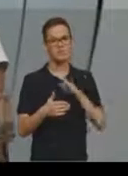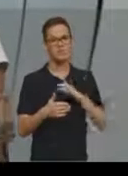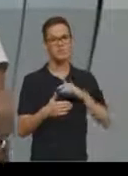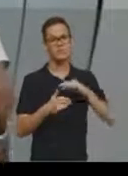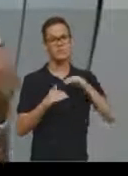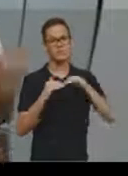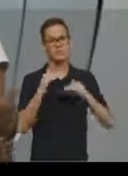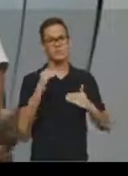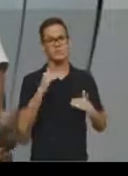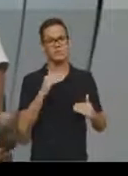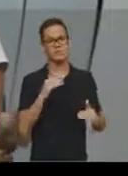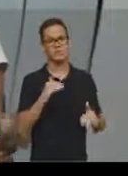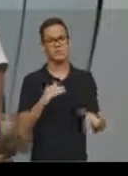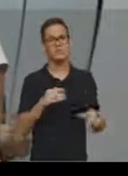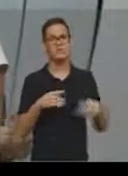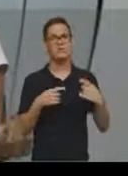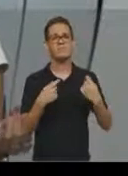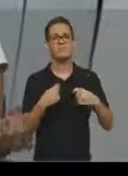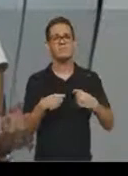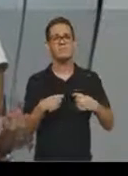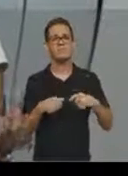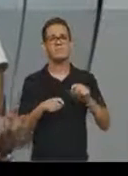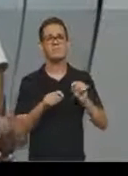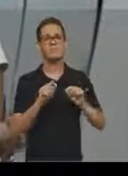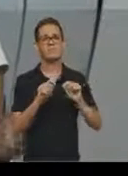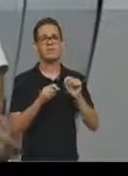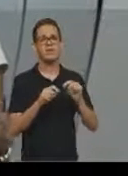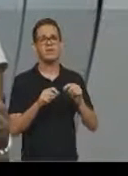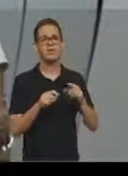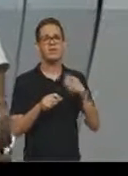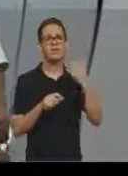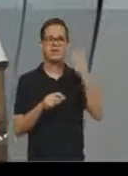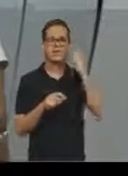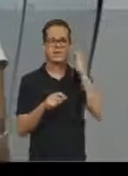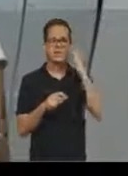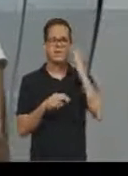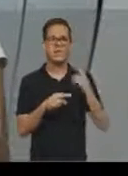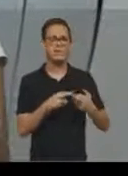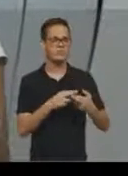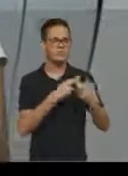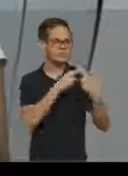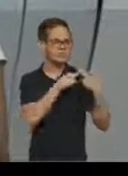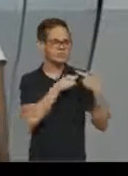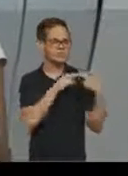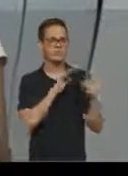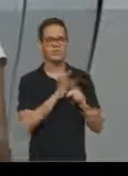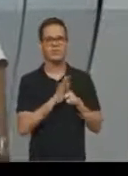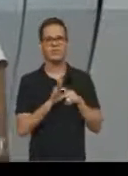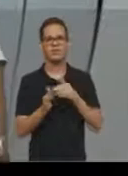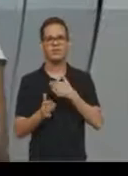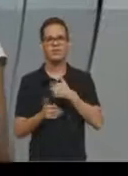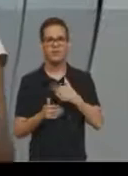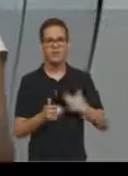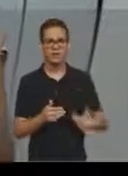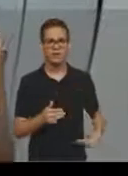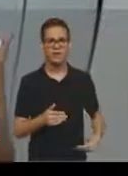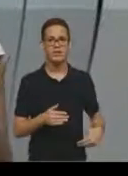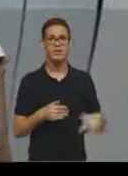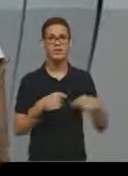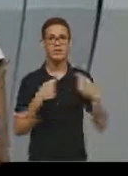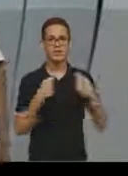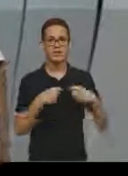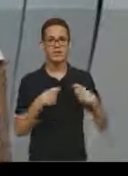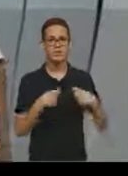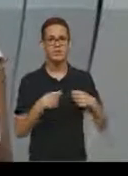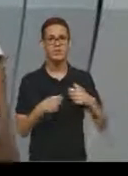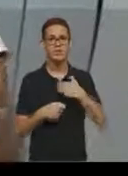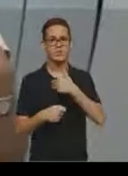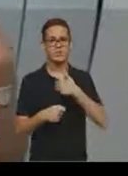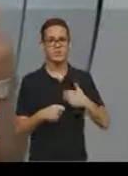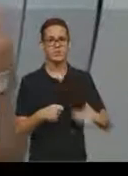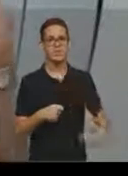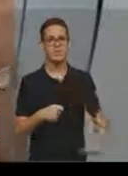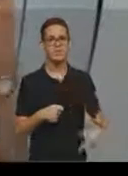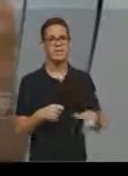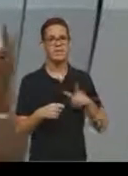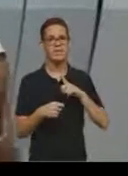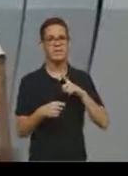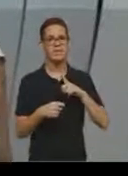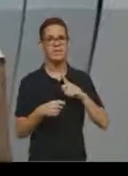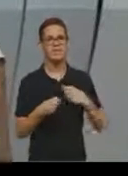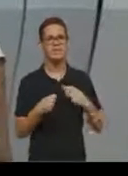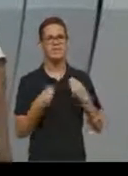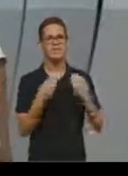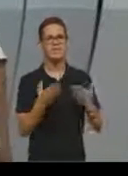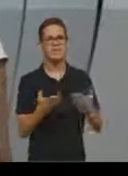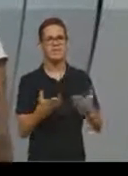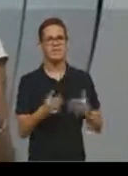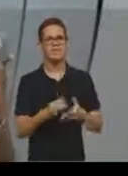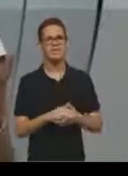entender também que há uma responsabilidade por parte do Estado, né? Claro, a gente precisa de um Estado que nos garantam aí uma